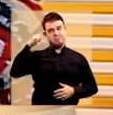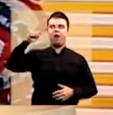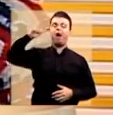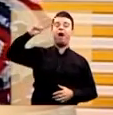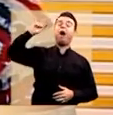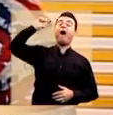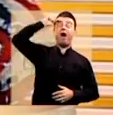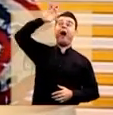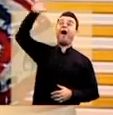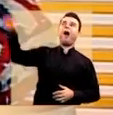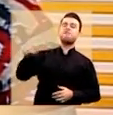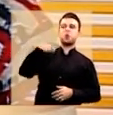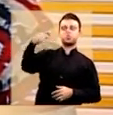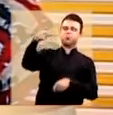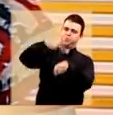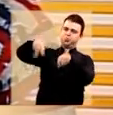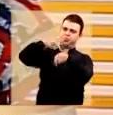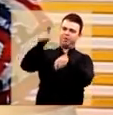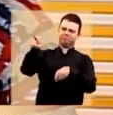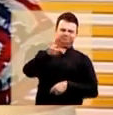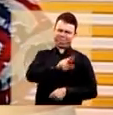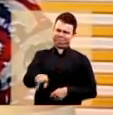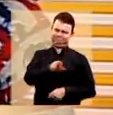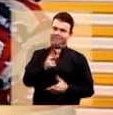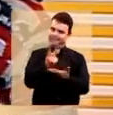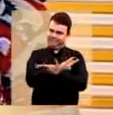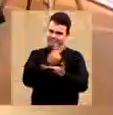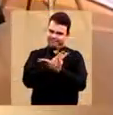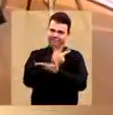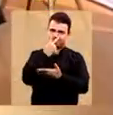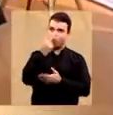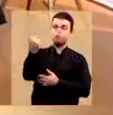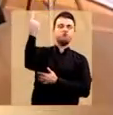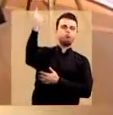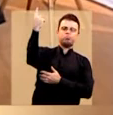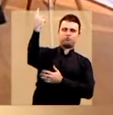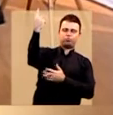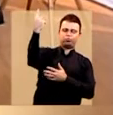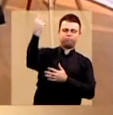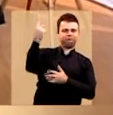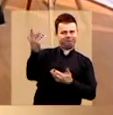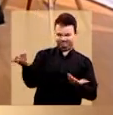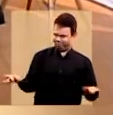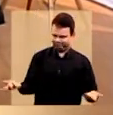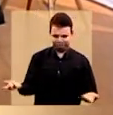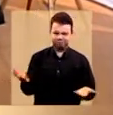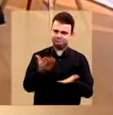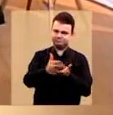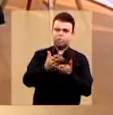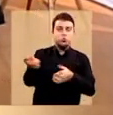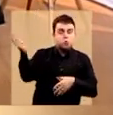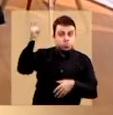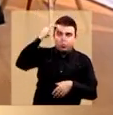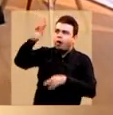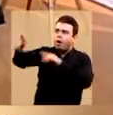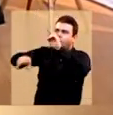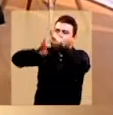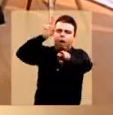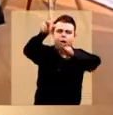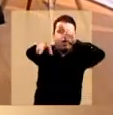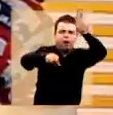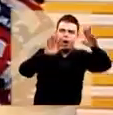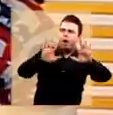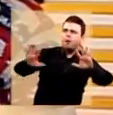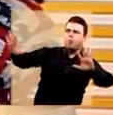visão de África como um país, né? E aí já começa aquela coisa errada, né? Uma coisa só, né? Uma coisa só. Então, a gente tem diversas culturas, né?